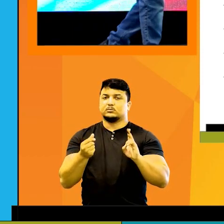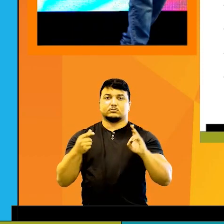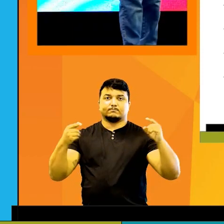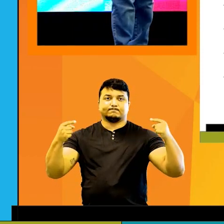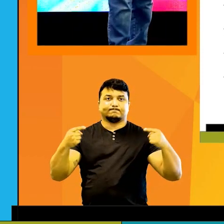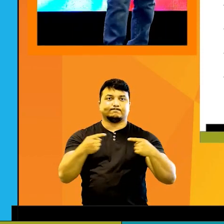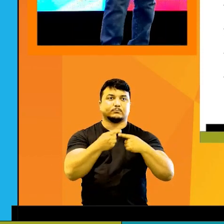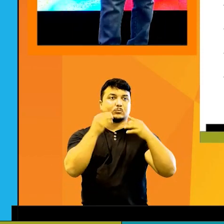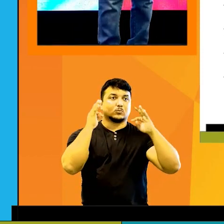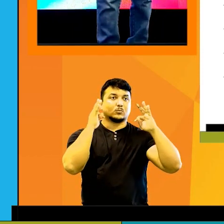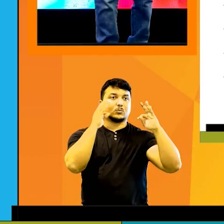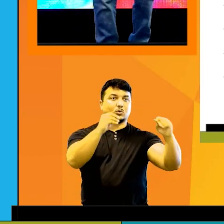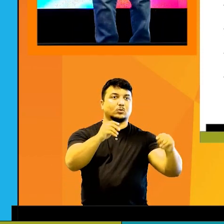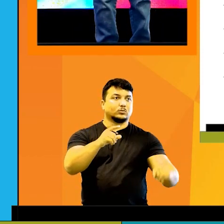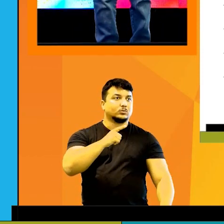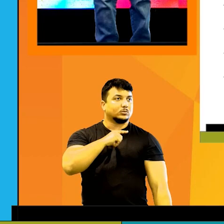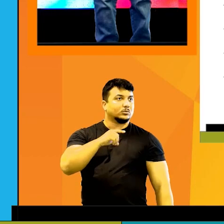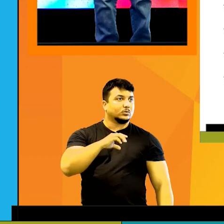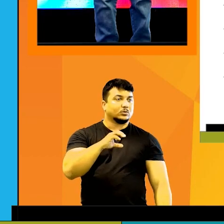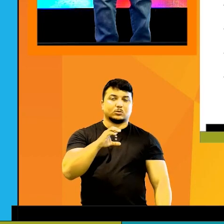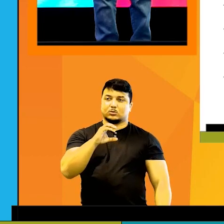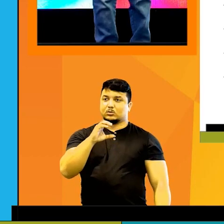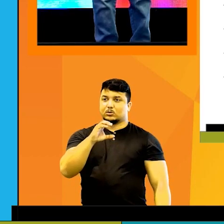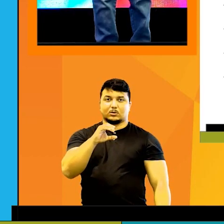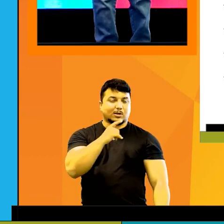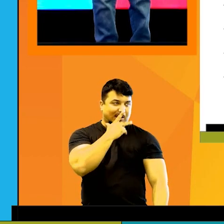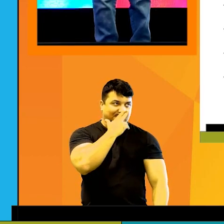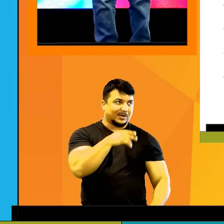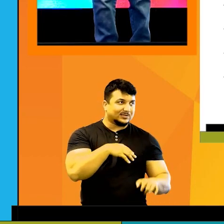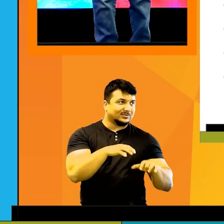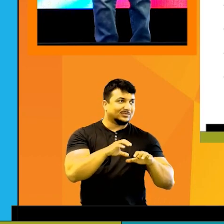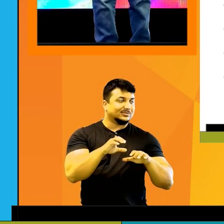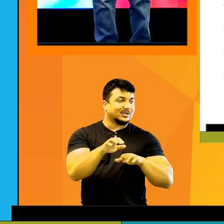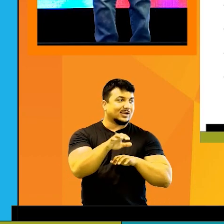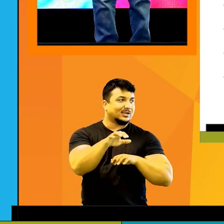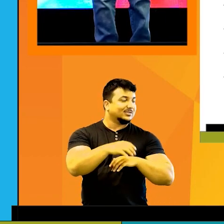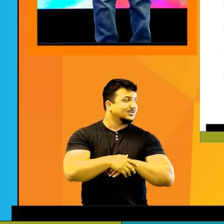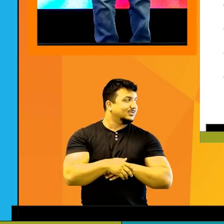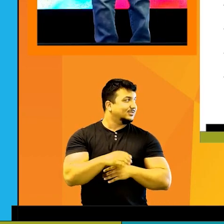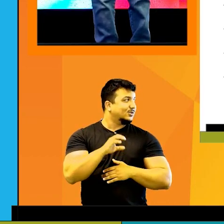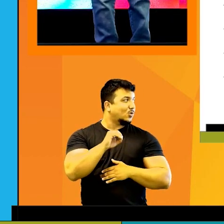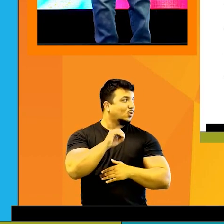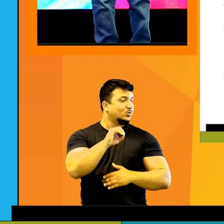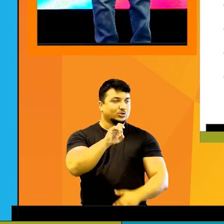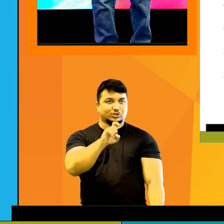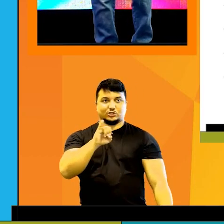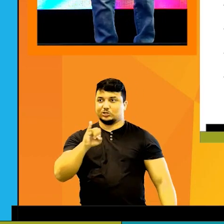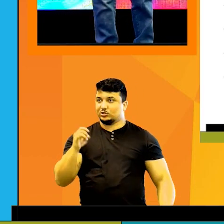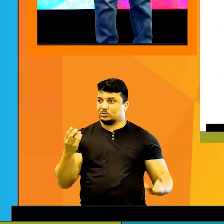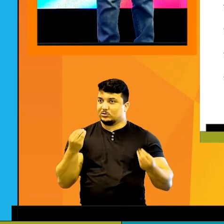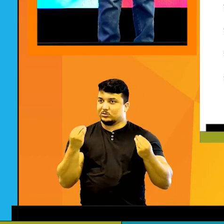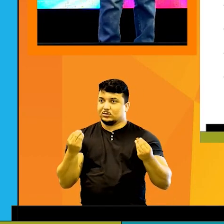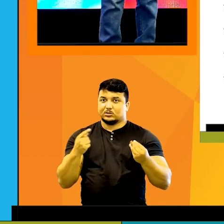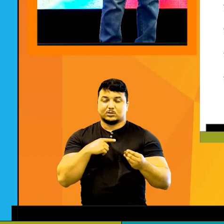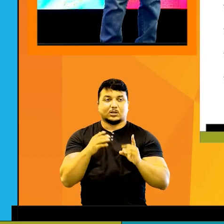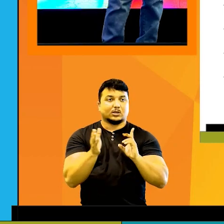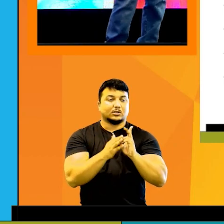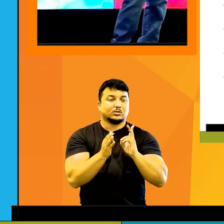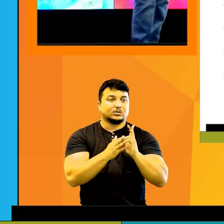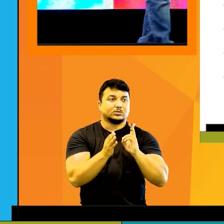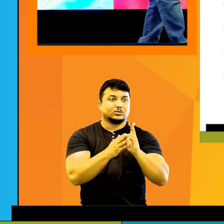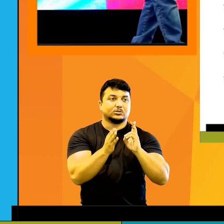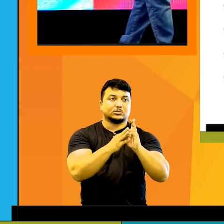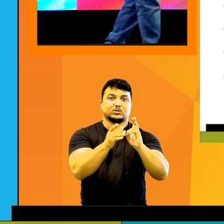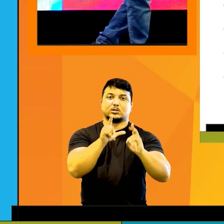Muito a ver. Olha, igual o povo tem do Cariri aqui, oxi, e o povo lá no Cariri que usa muito oxi. Tem muito índio